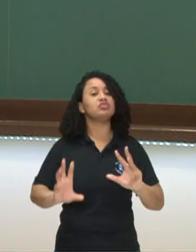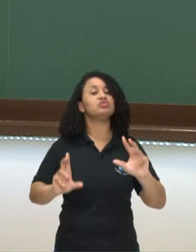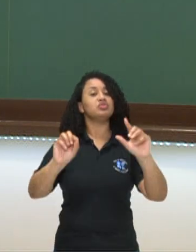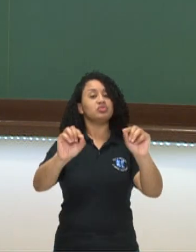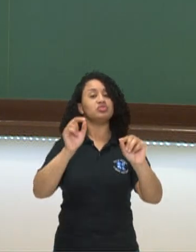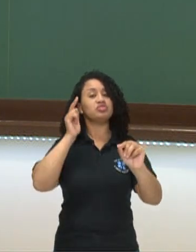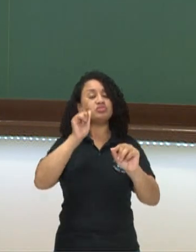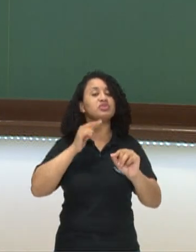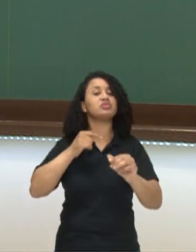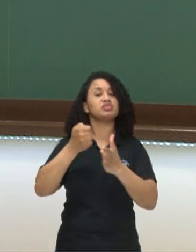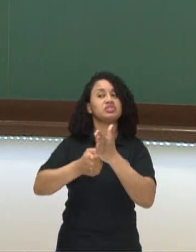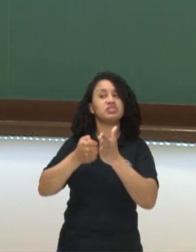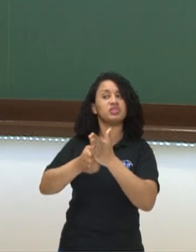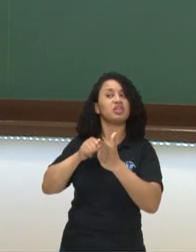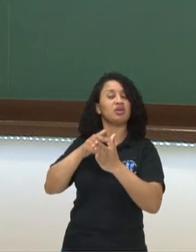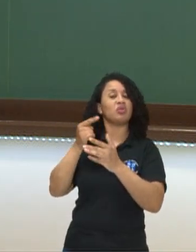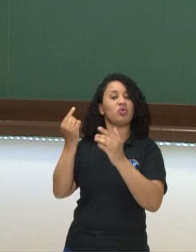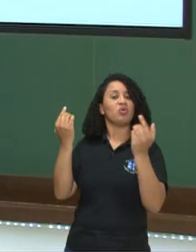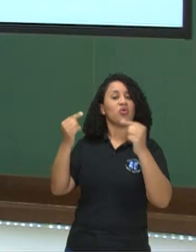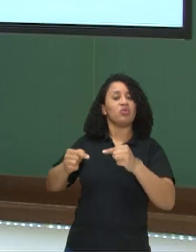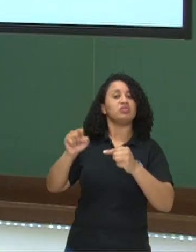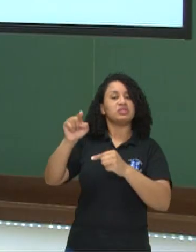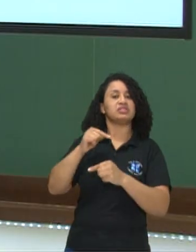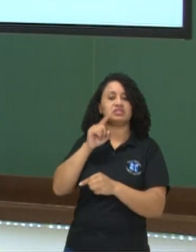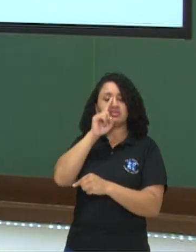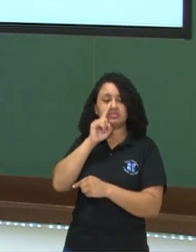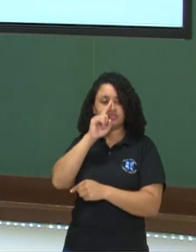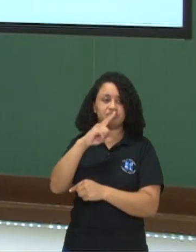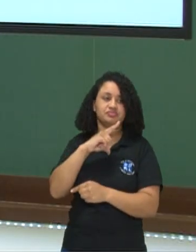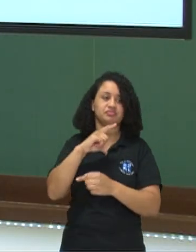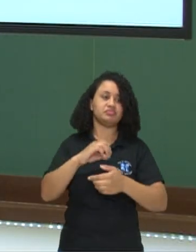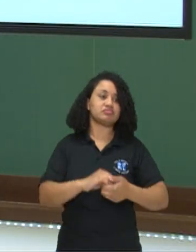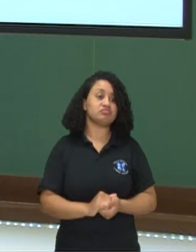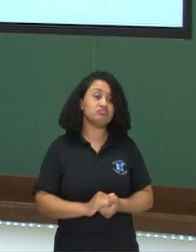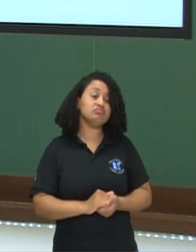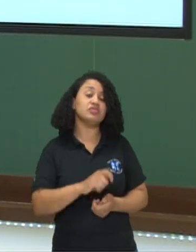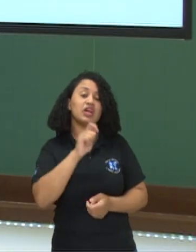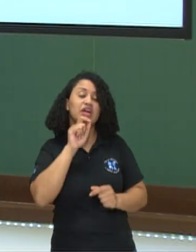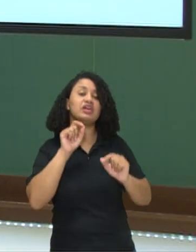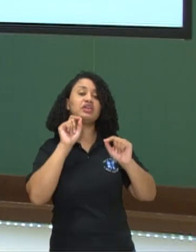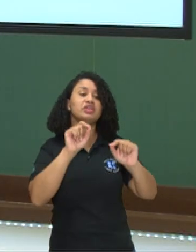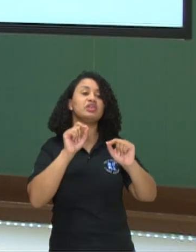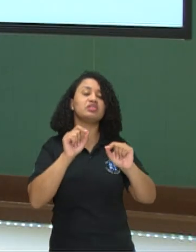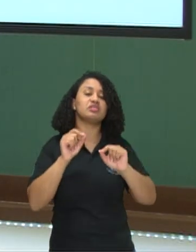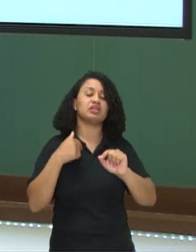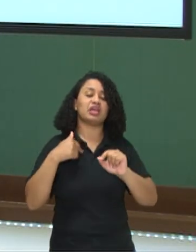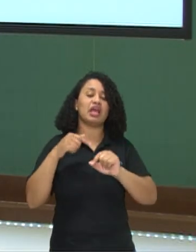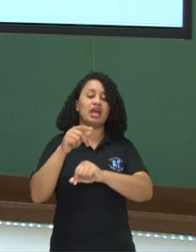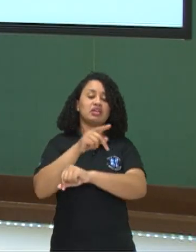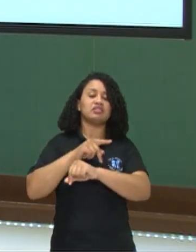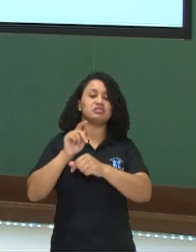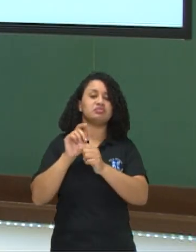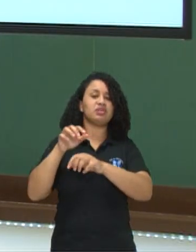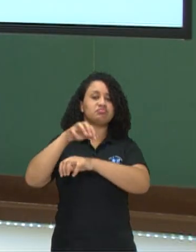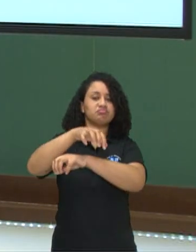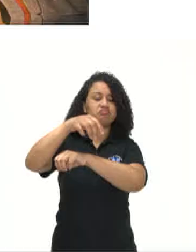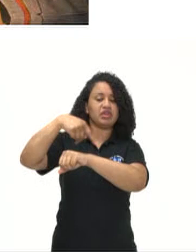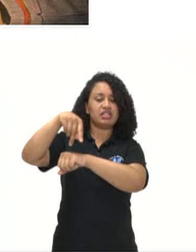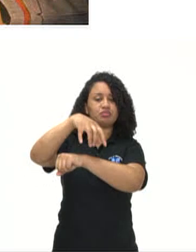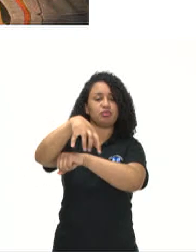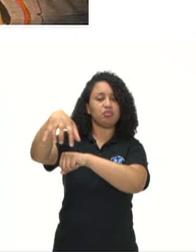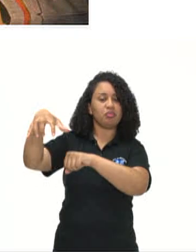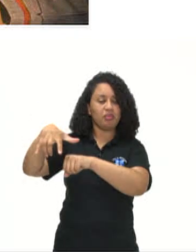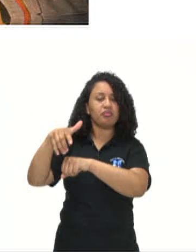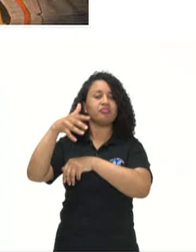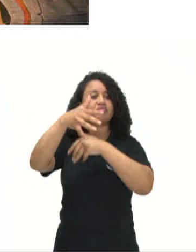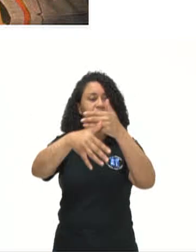este perigo. Ainda sobre o avanço dos países do eixo no início da guerra, a Itália entrou